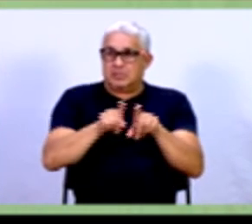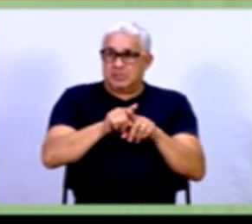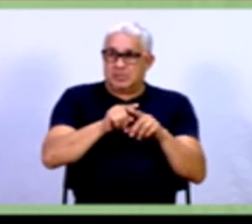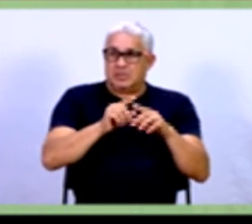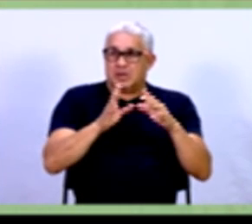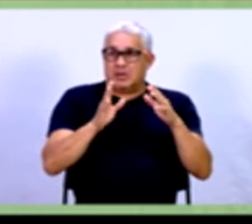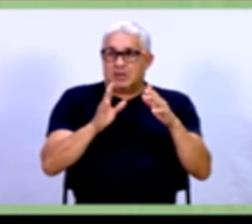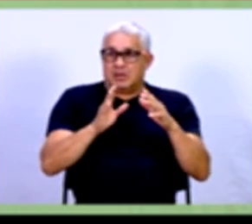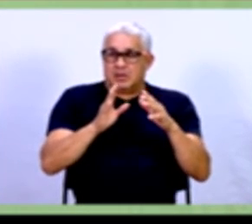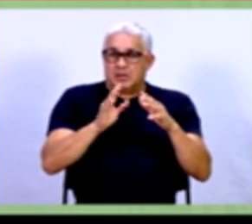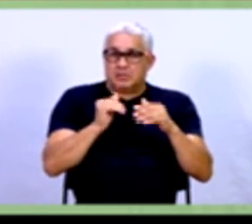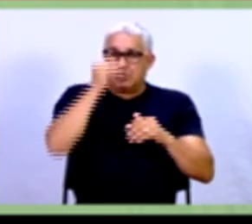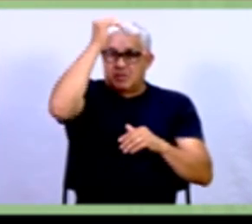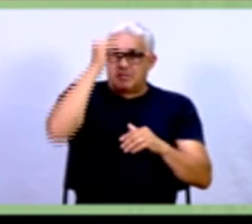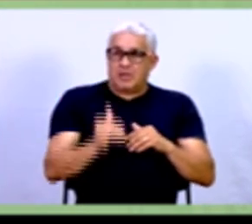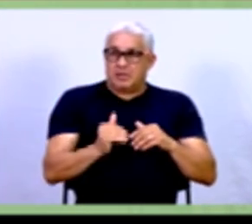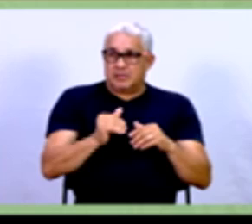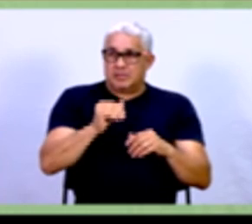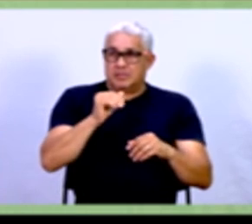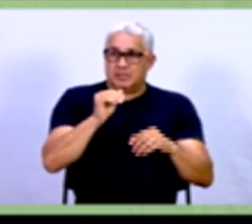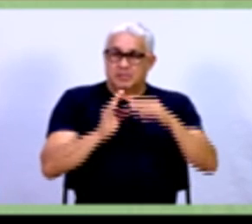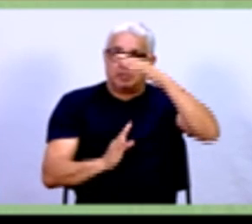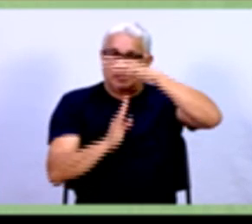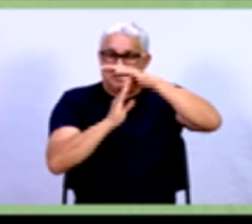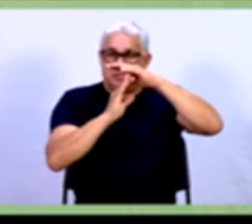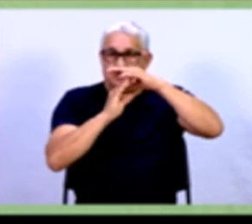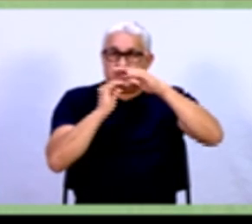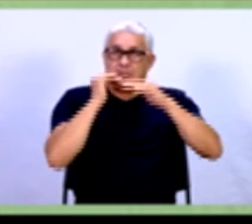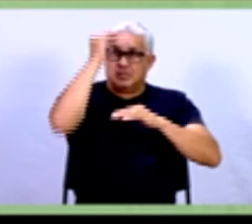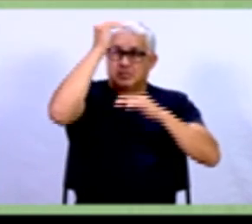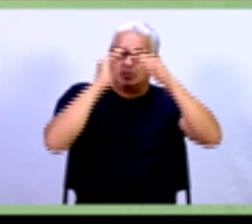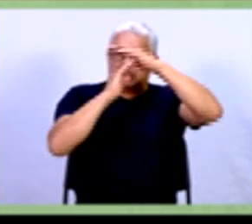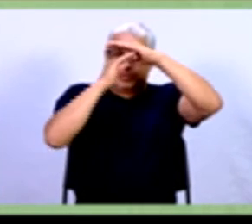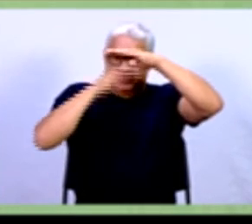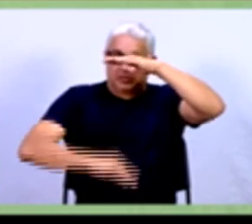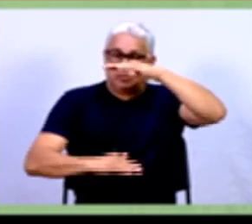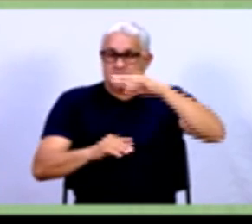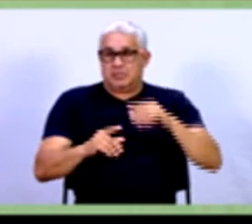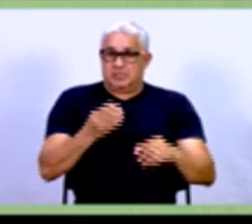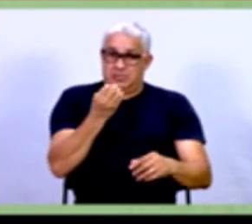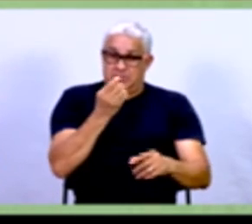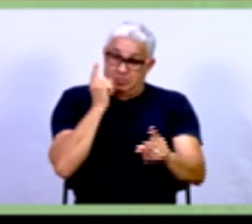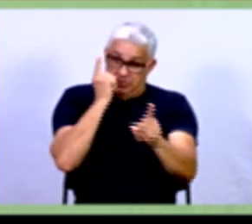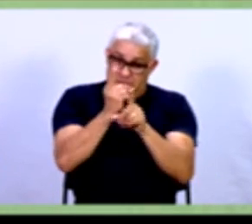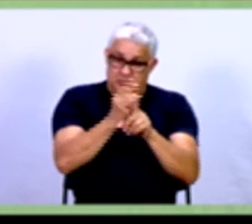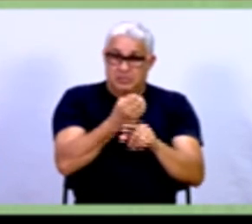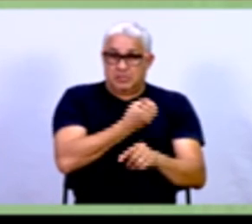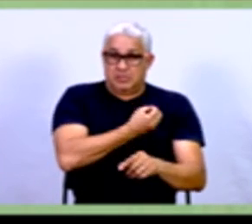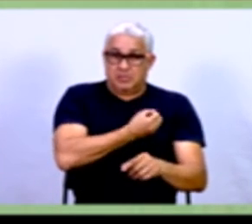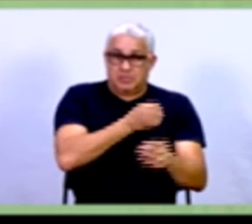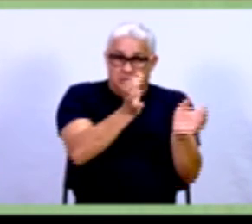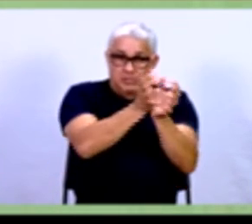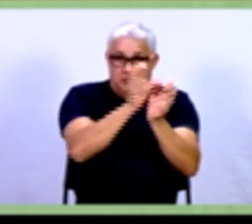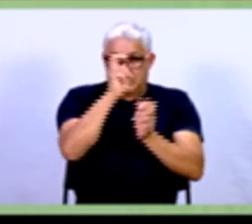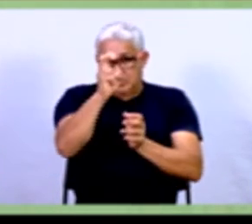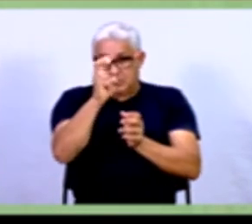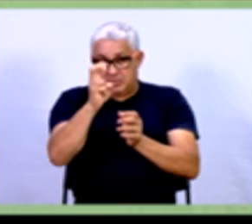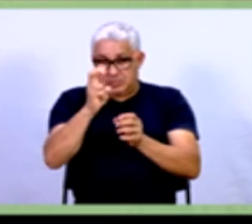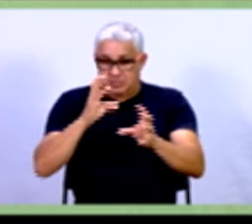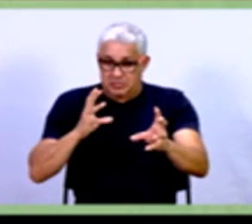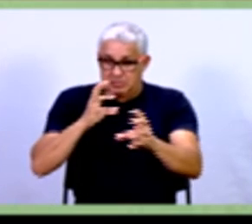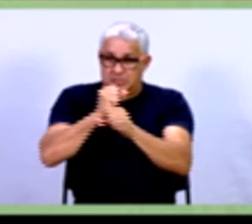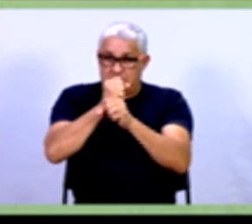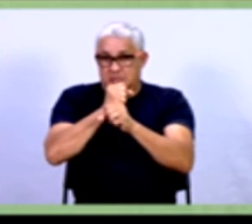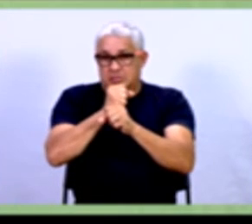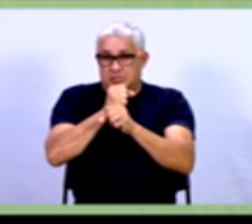da primeira classe. Então, agora que a gente achou o número de classes, que é 5, e a amplitude total, que é